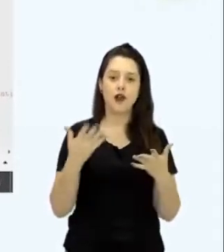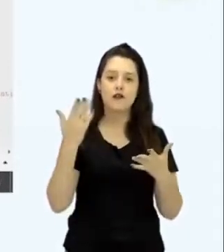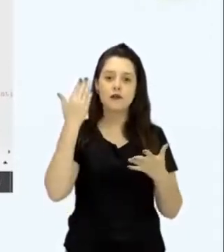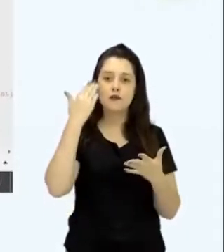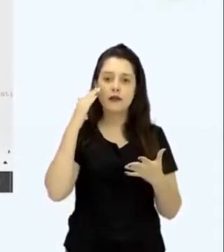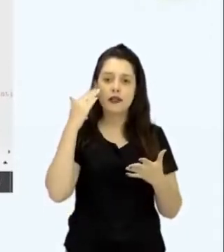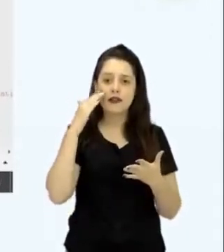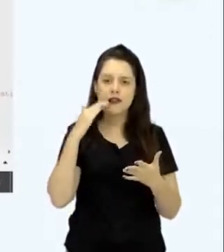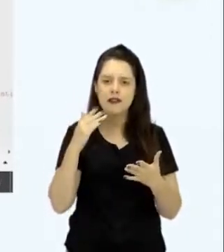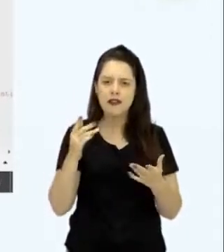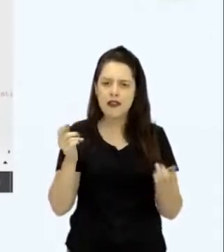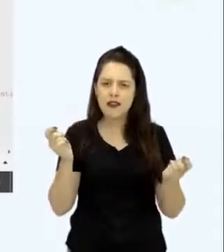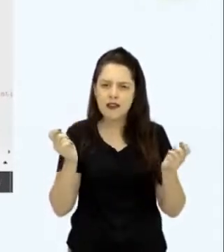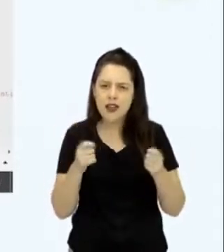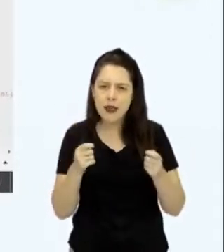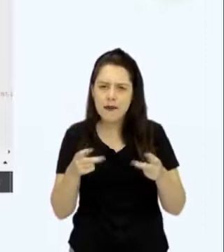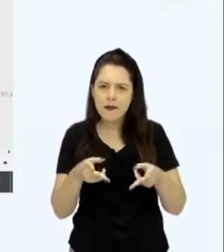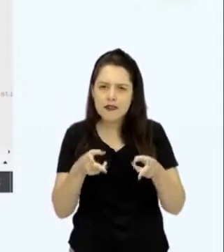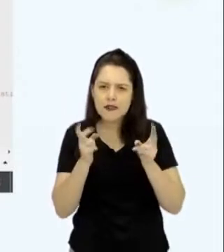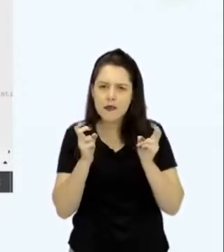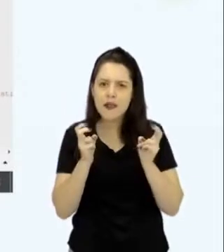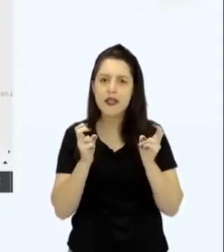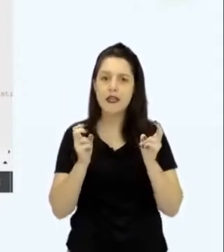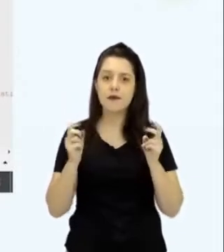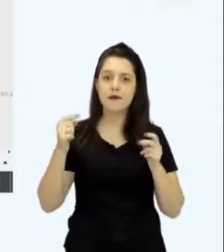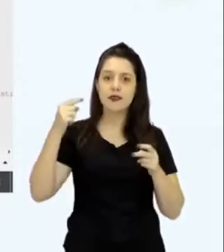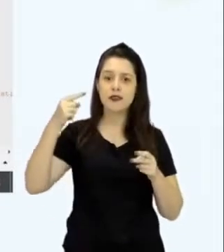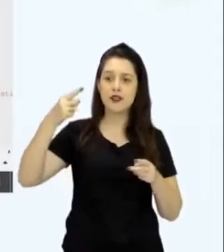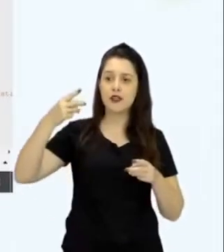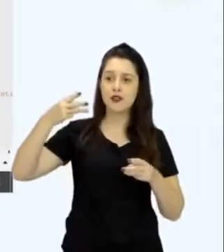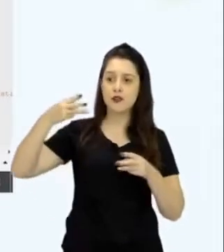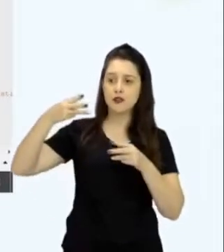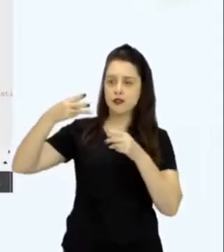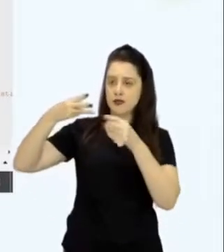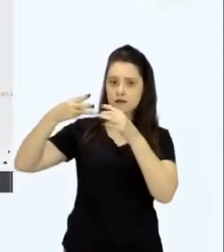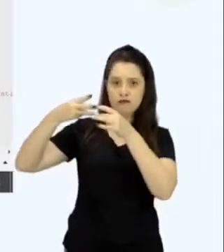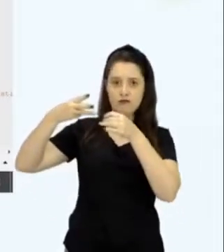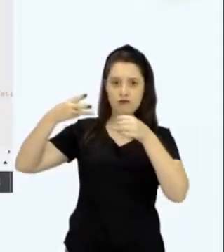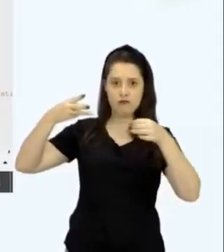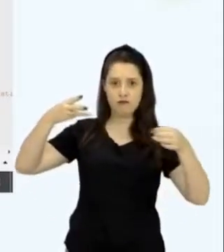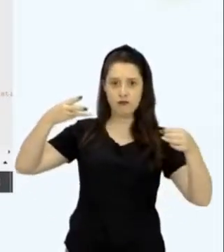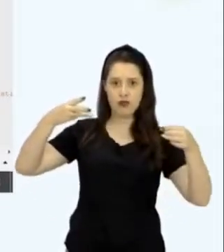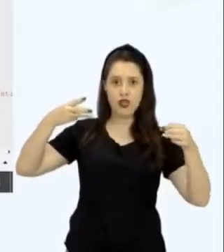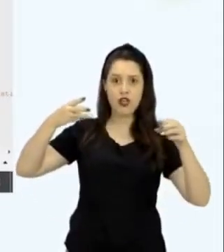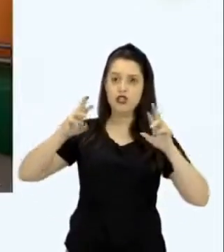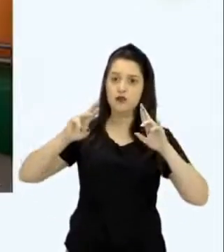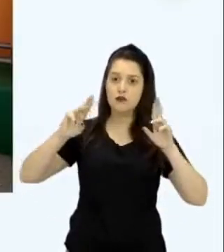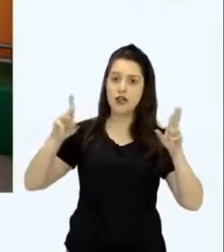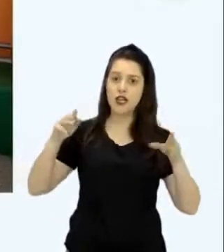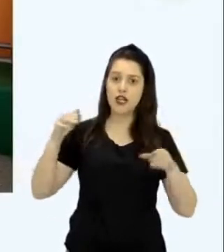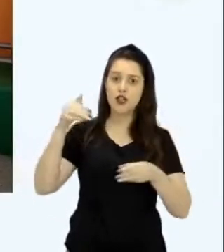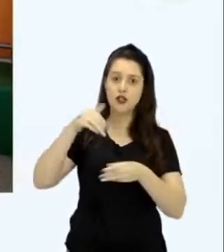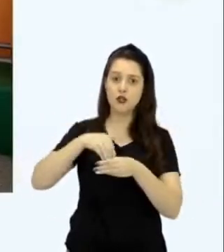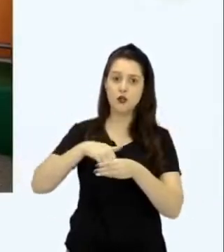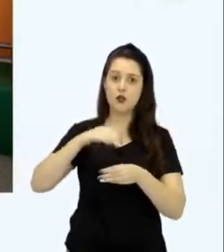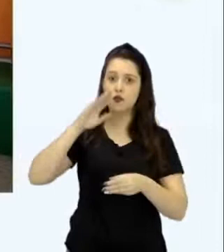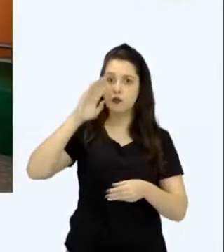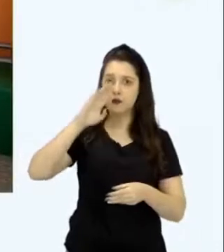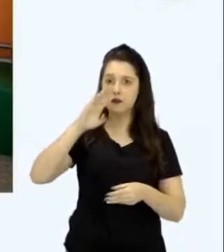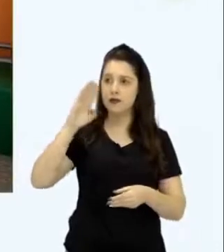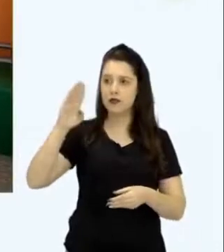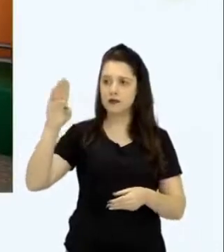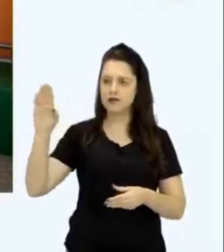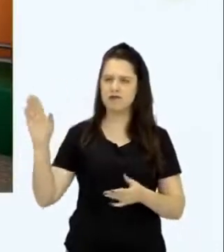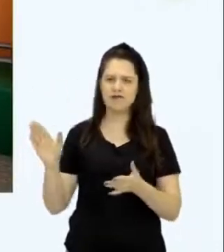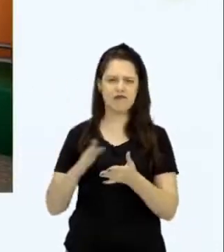que ele coloca nessa terceira linha aqui uma coisa diferente. Ele inclui uma biblioteca. Caramba, o que é uma